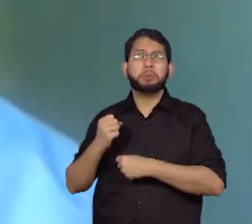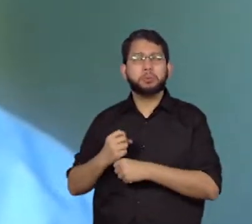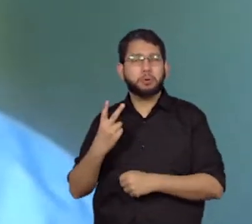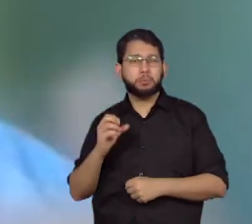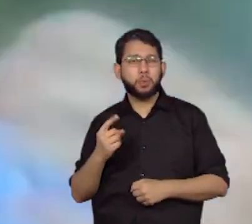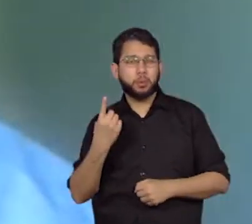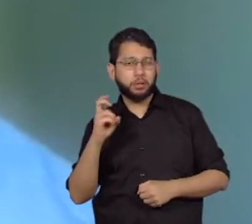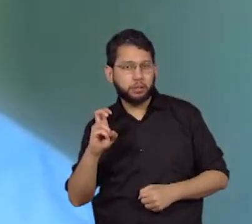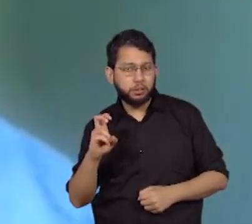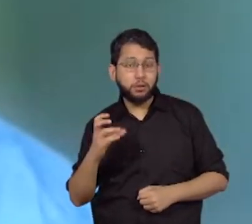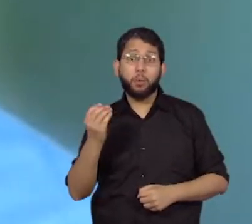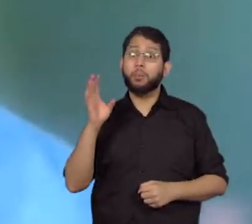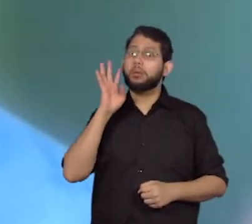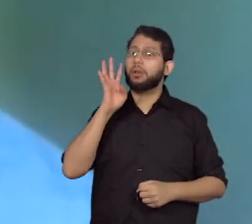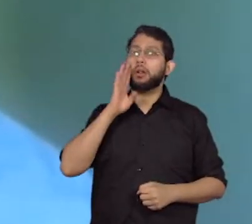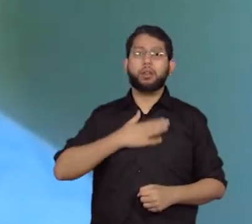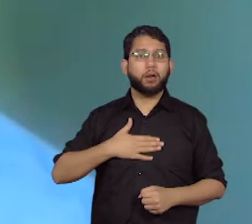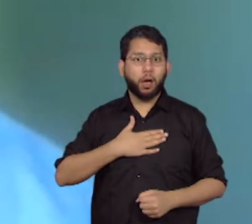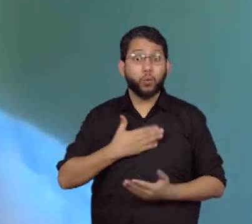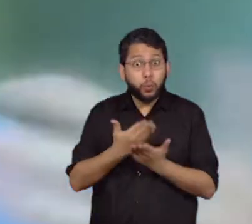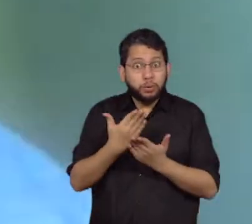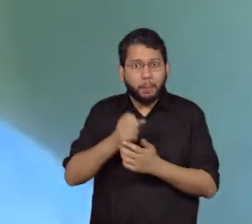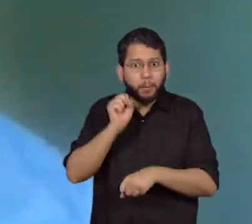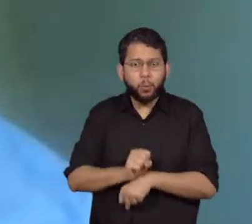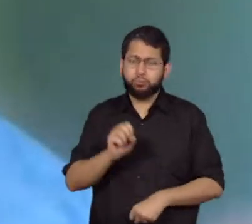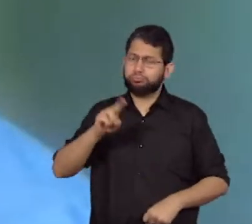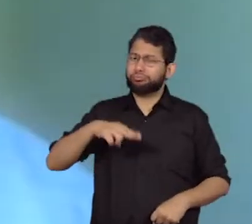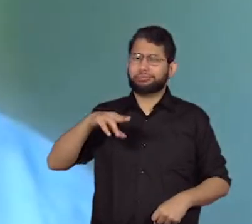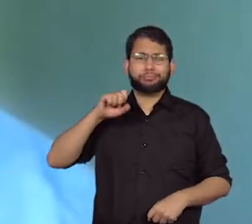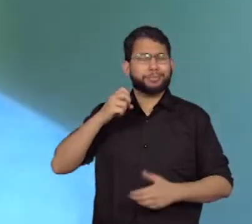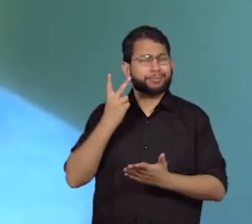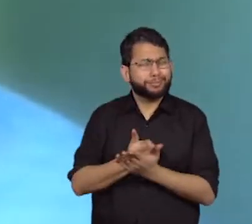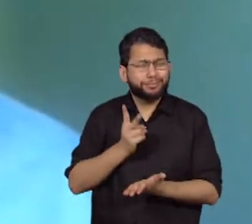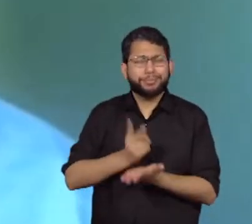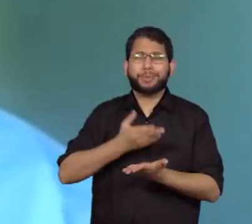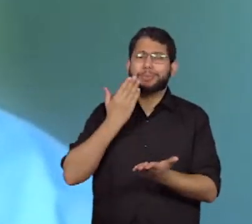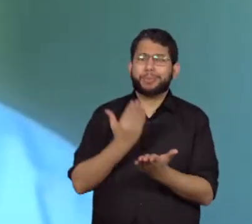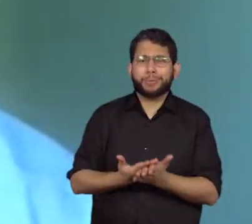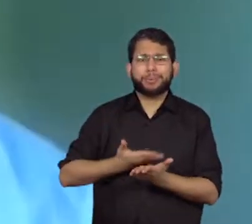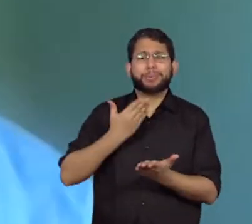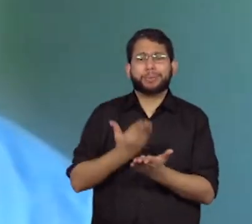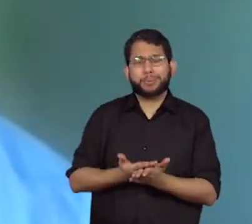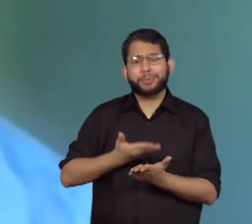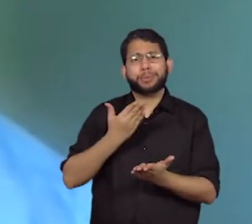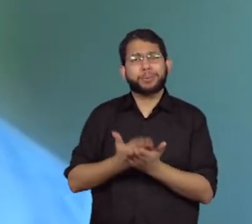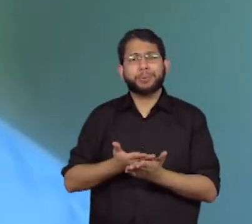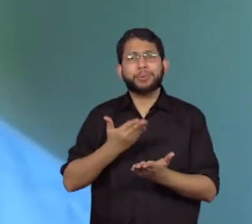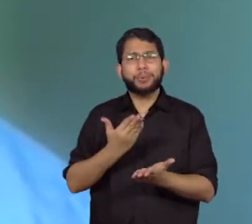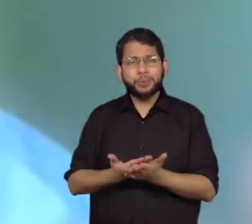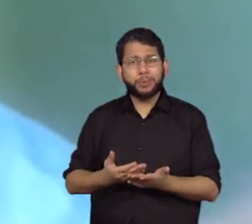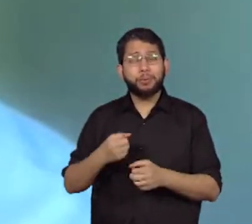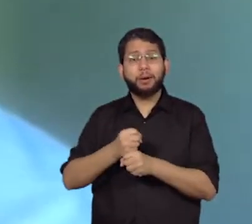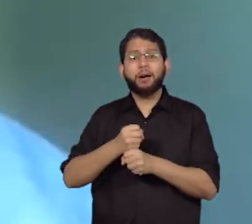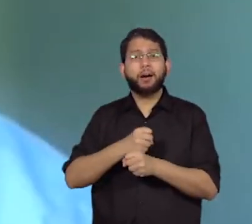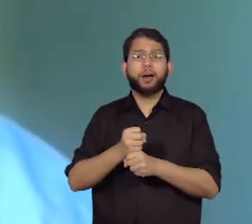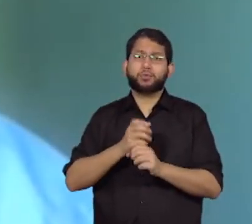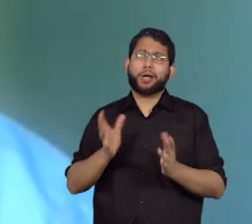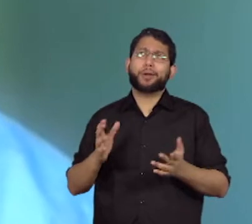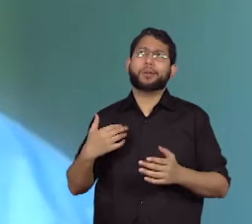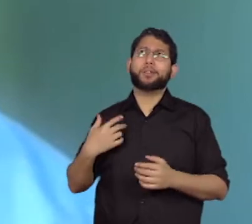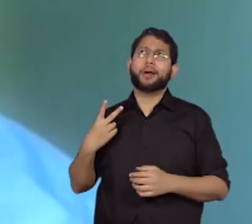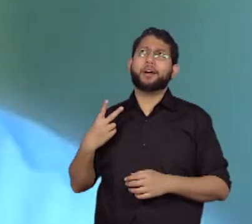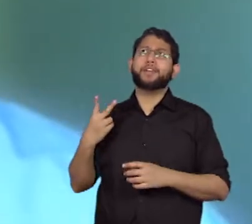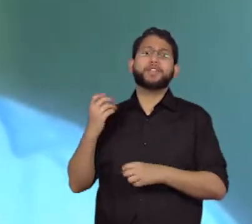né? Também foi muito bacana. Eu nunca parei de estudar, sempre estudei muito ao longo desses últimos anos, desses 20 anos